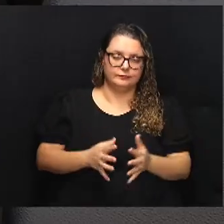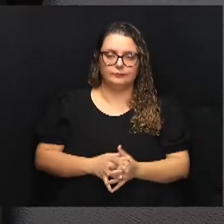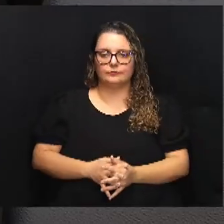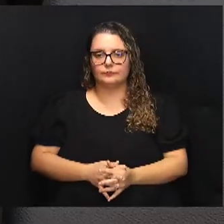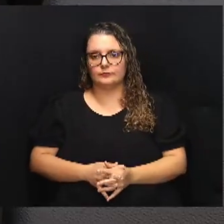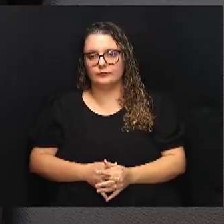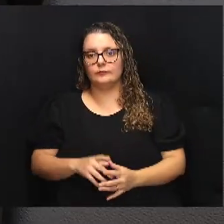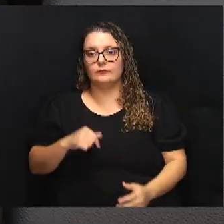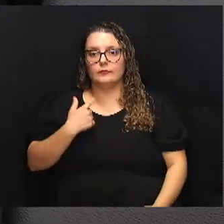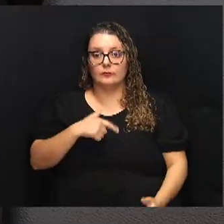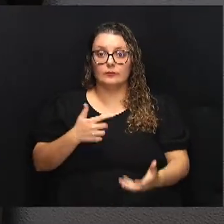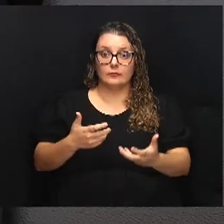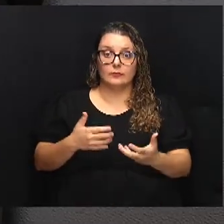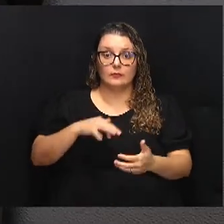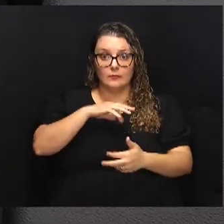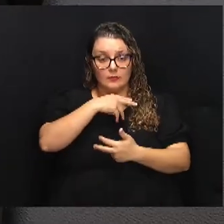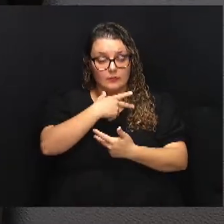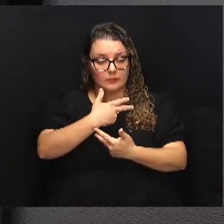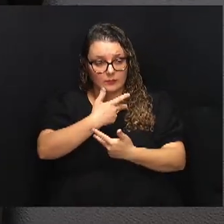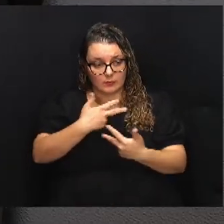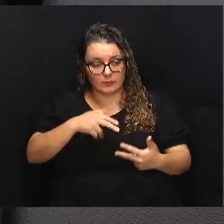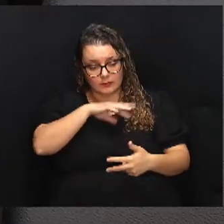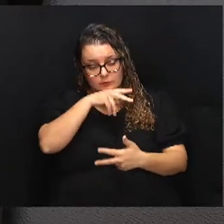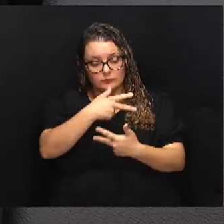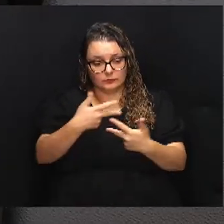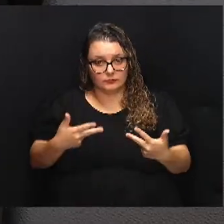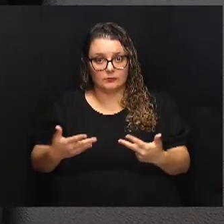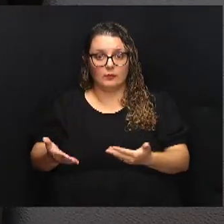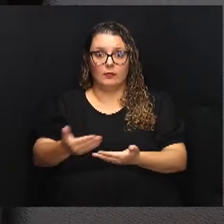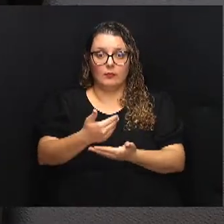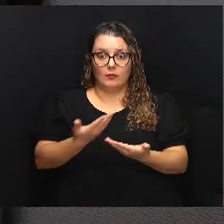quer que esses animais sejam acolhidos, né? Quando tiverem essas